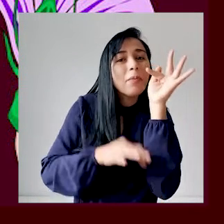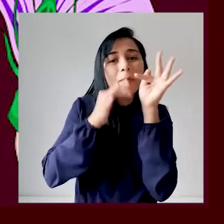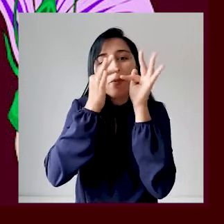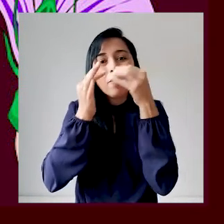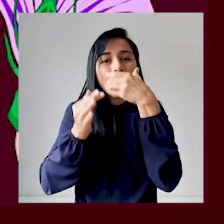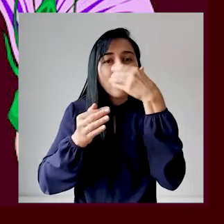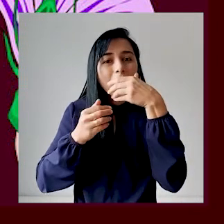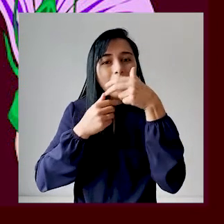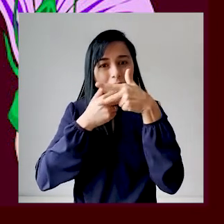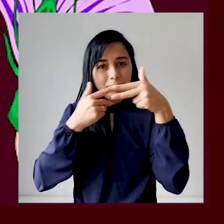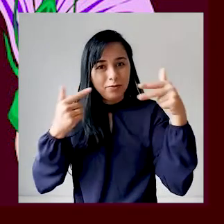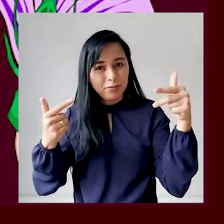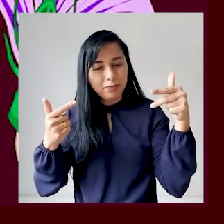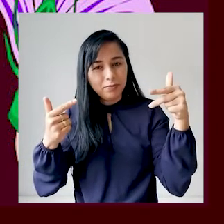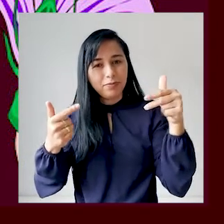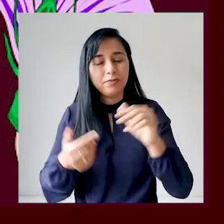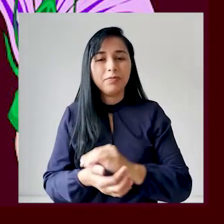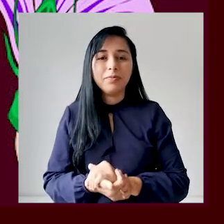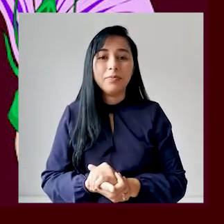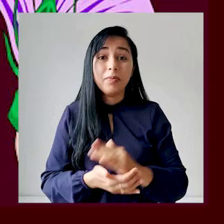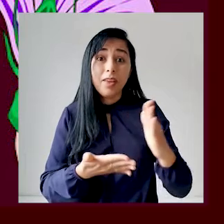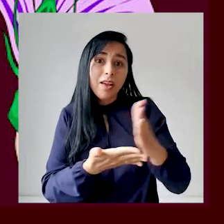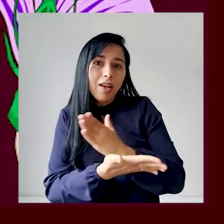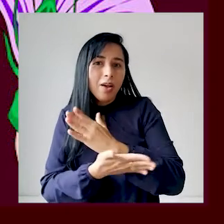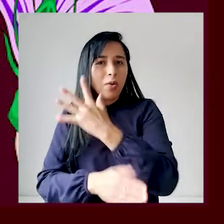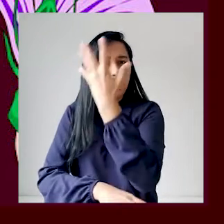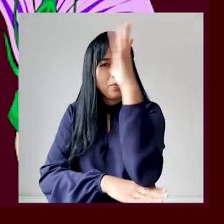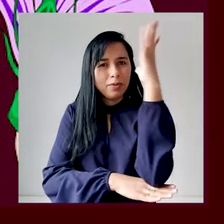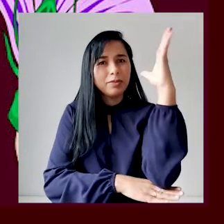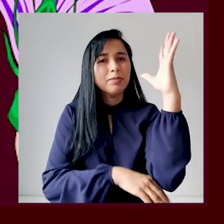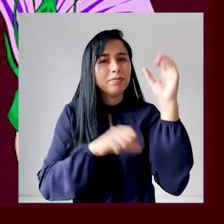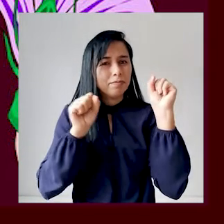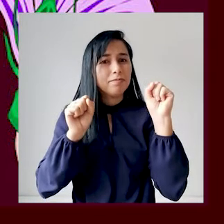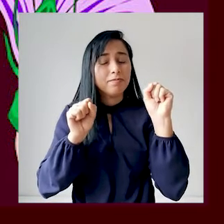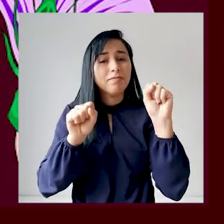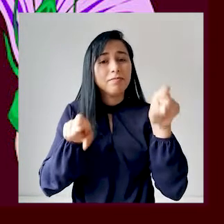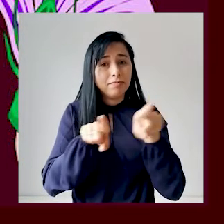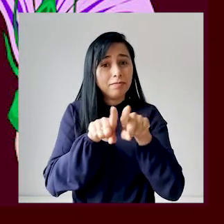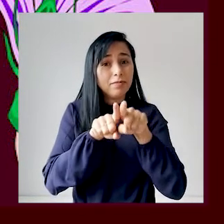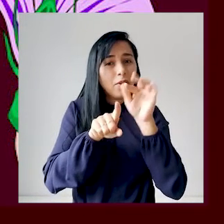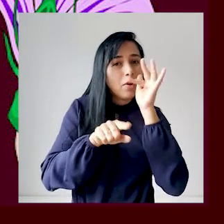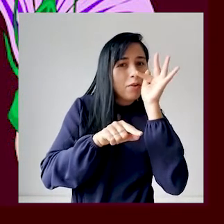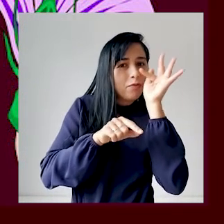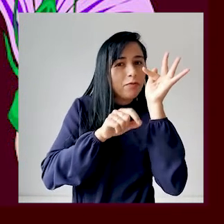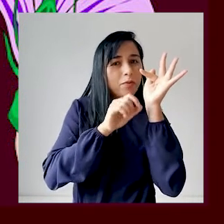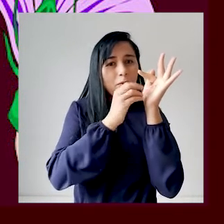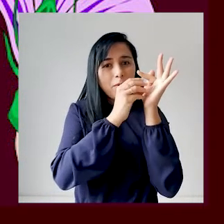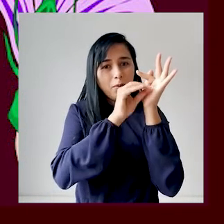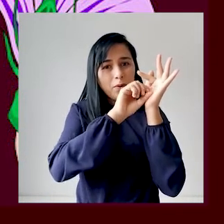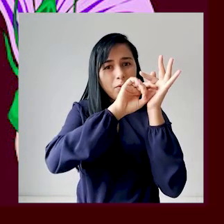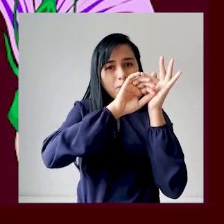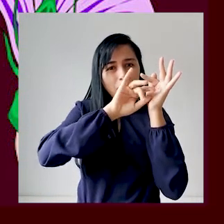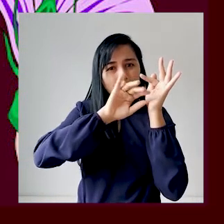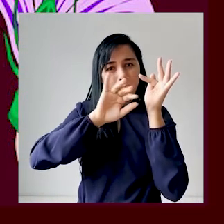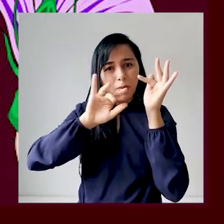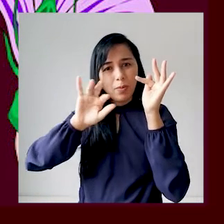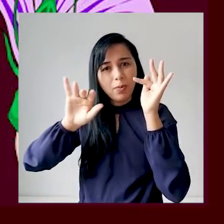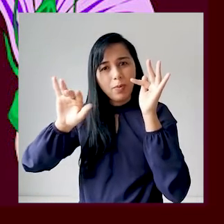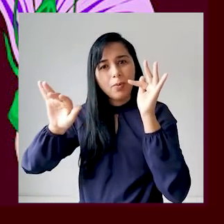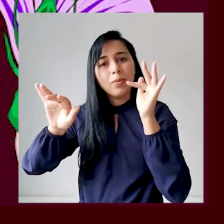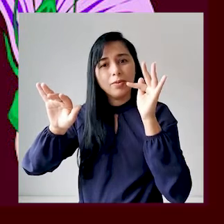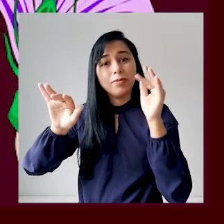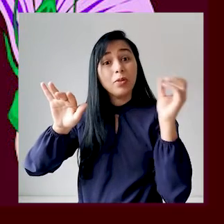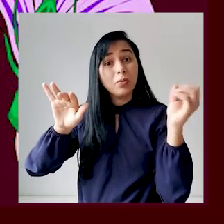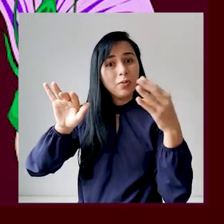angiospermas podem ter a sua polinização através do vento, mas o tipo mais comum